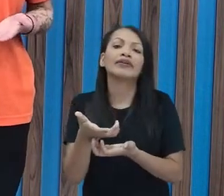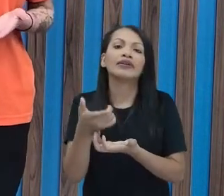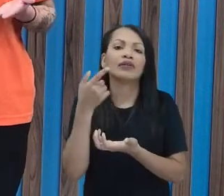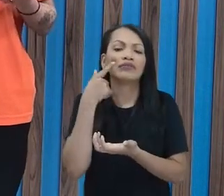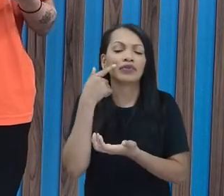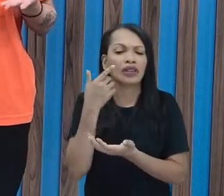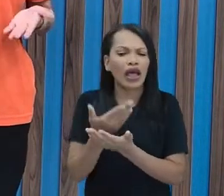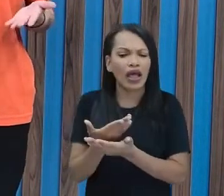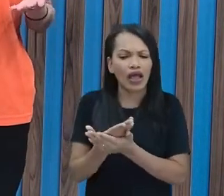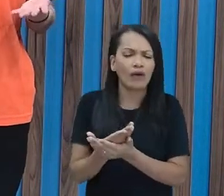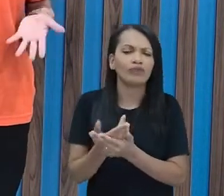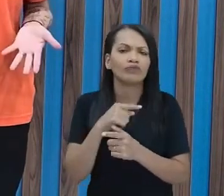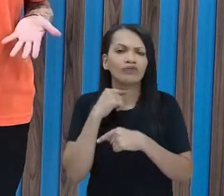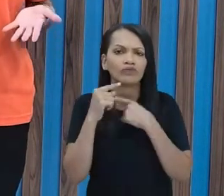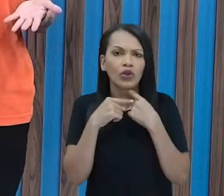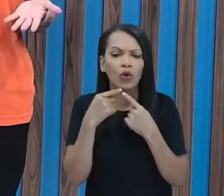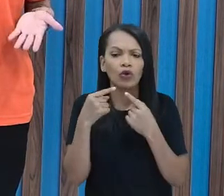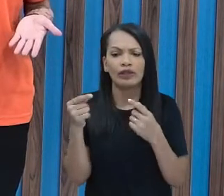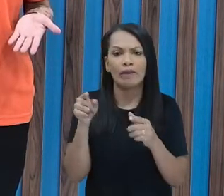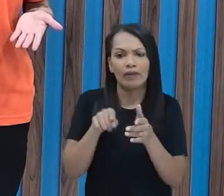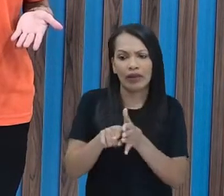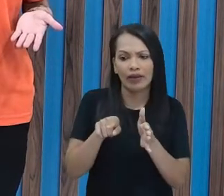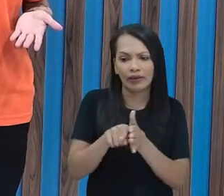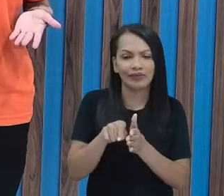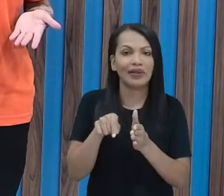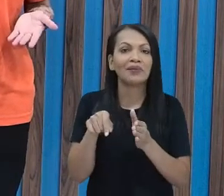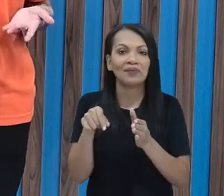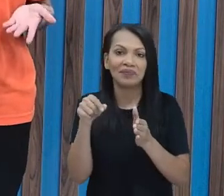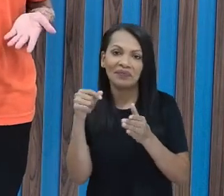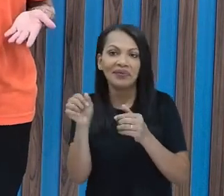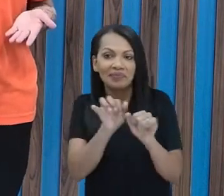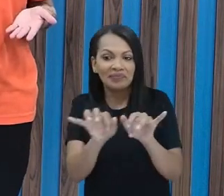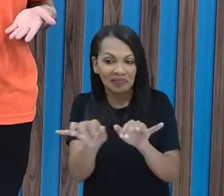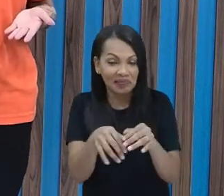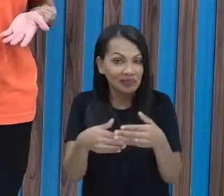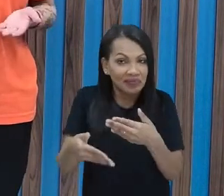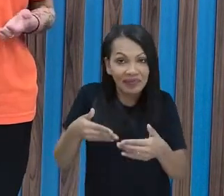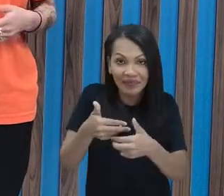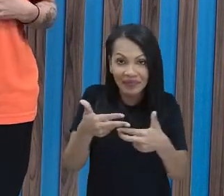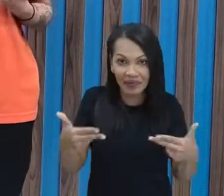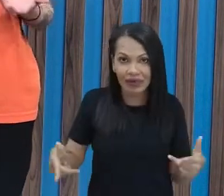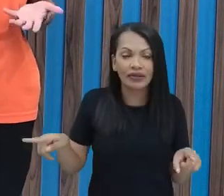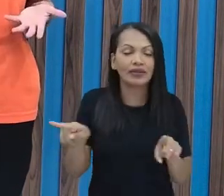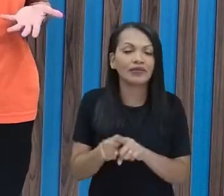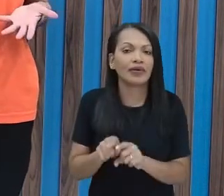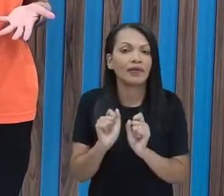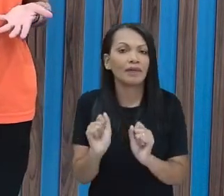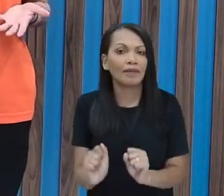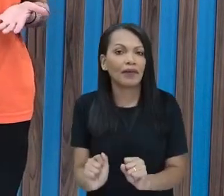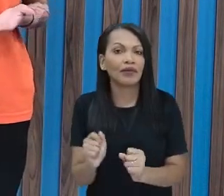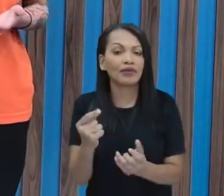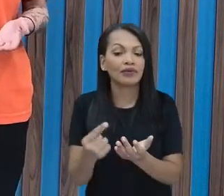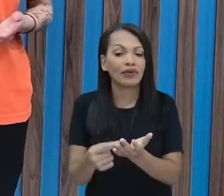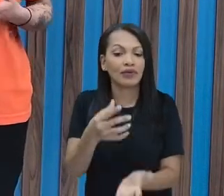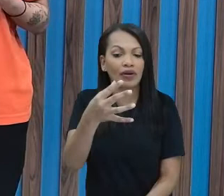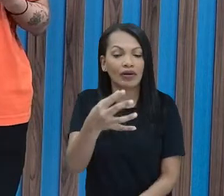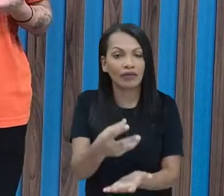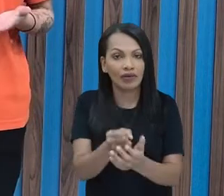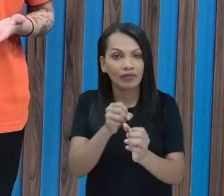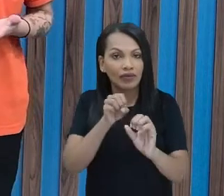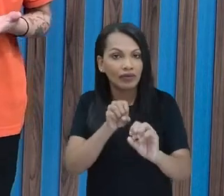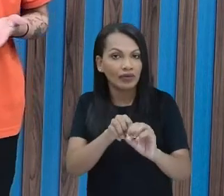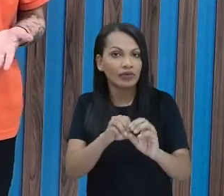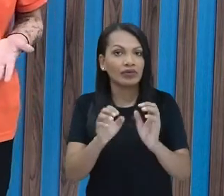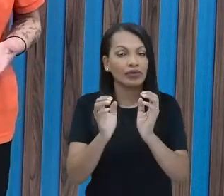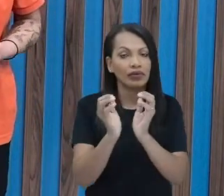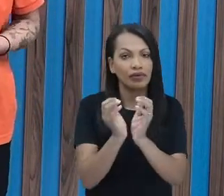aula e também pode baixar o aplicativo do Educa Recife, né, e interagir com a gente, né? Quando estiver